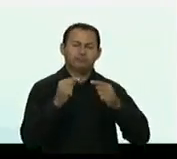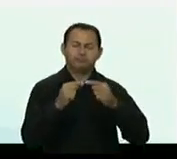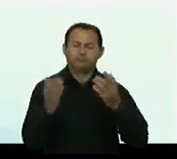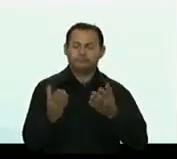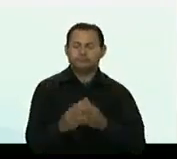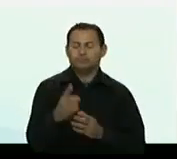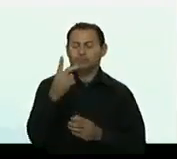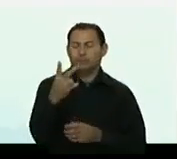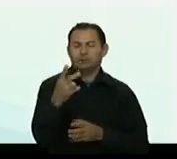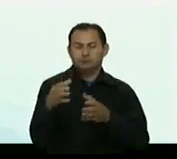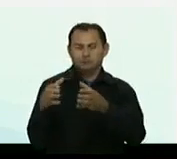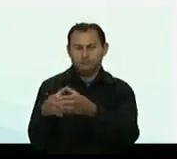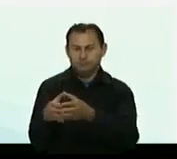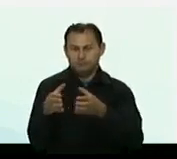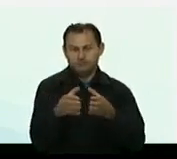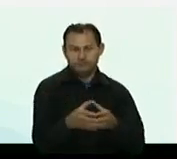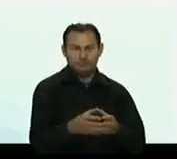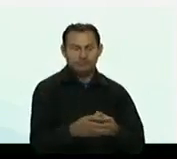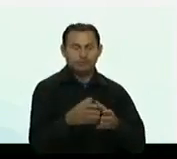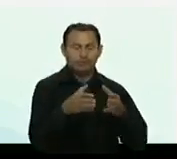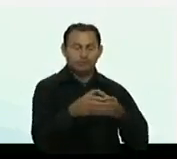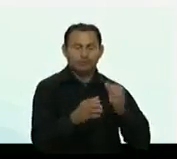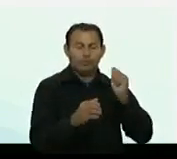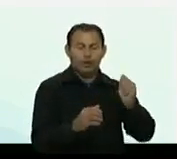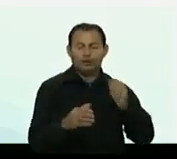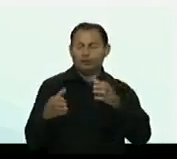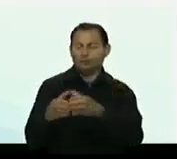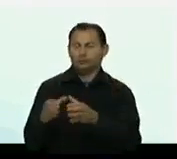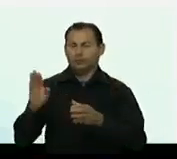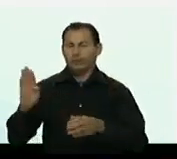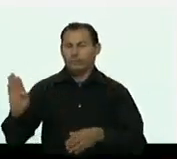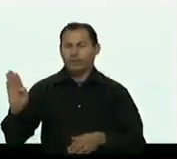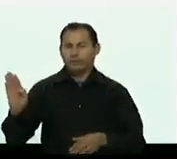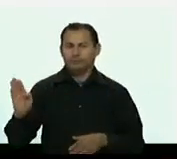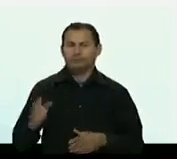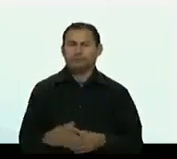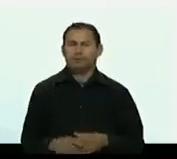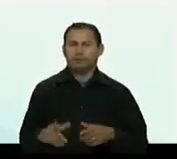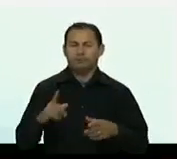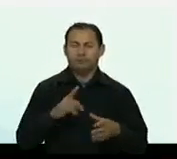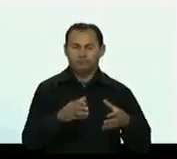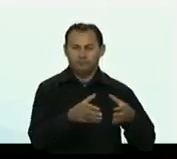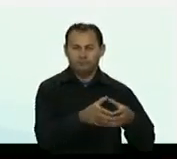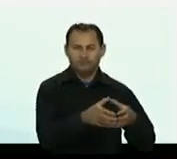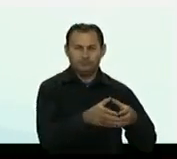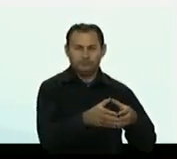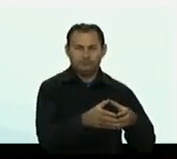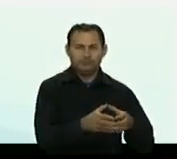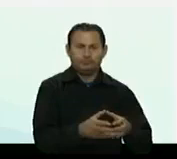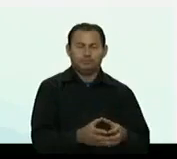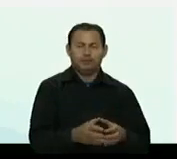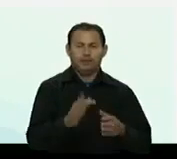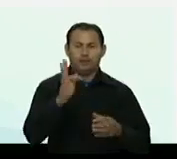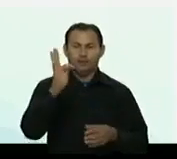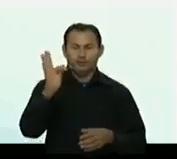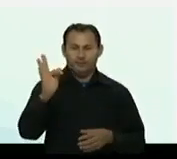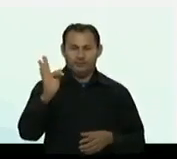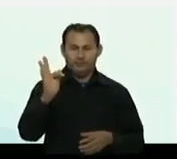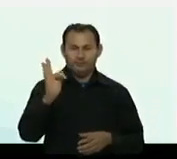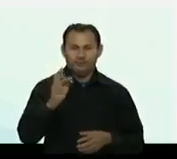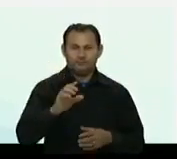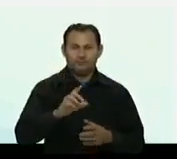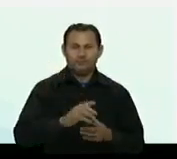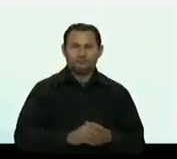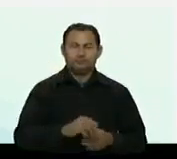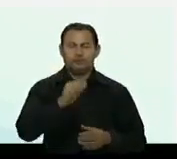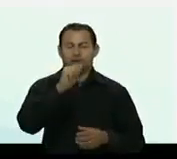de dois conjuntos, o conjunto A e o conjunto B. Então, aqui nós temos que é uma função f, dada